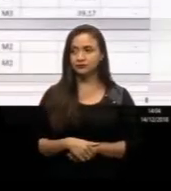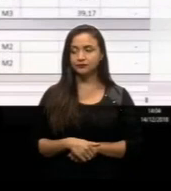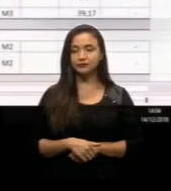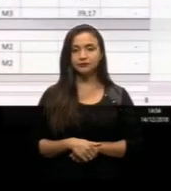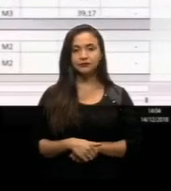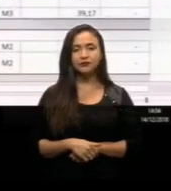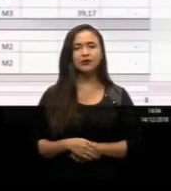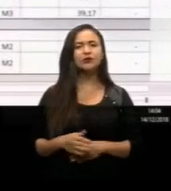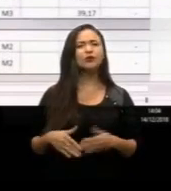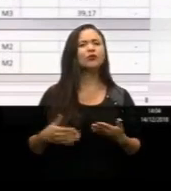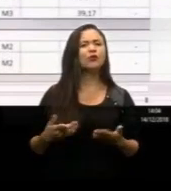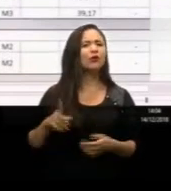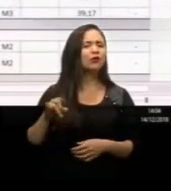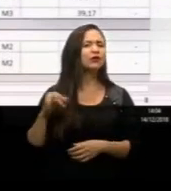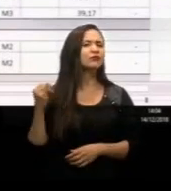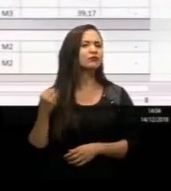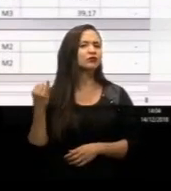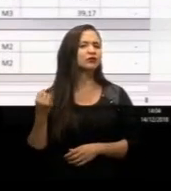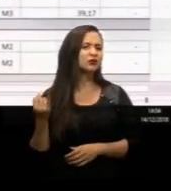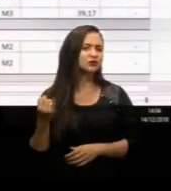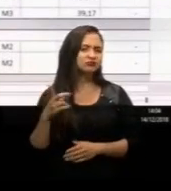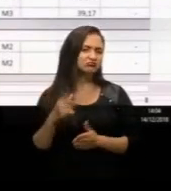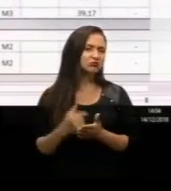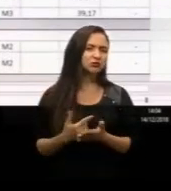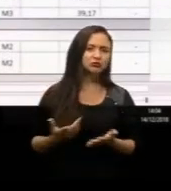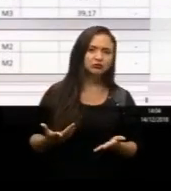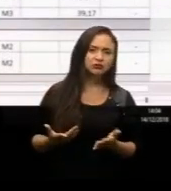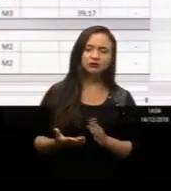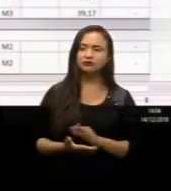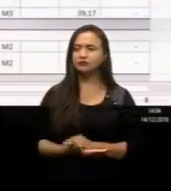Que item que seria esse daqui, professor?